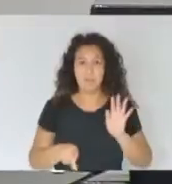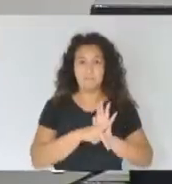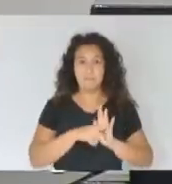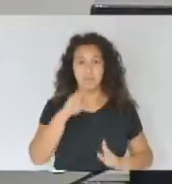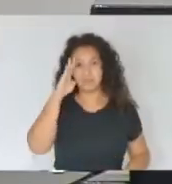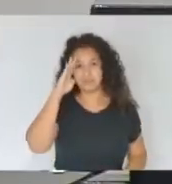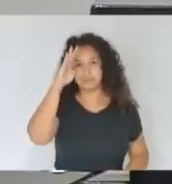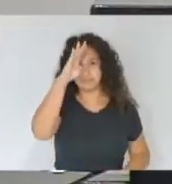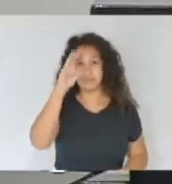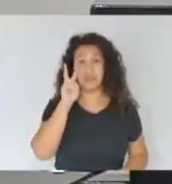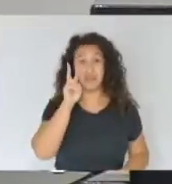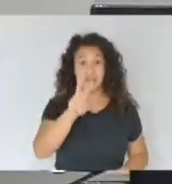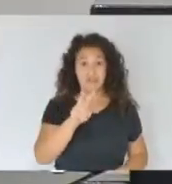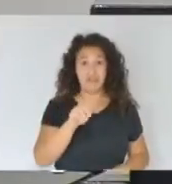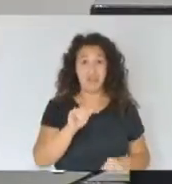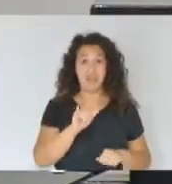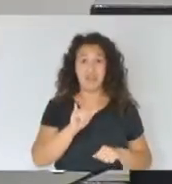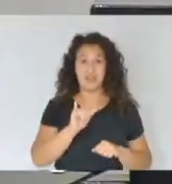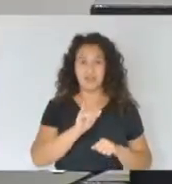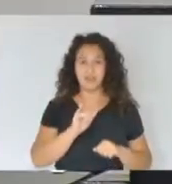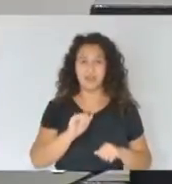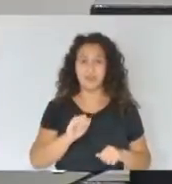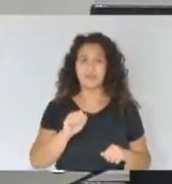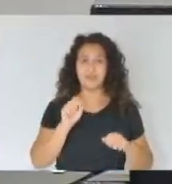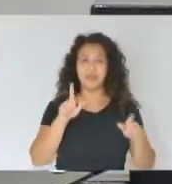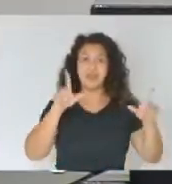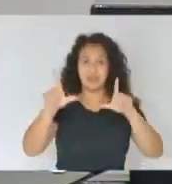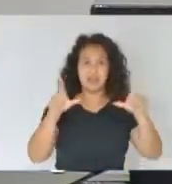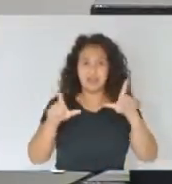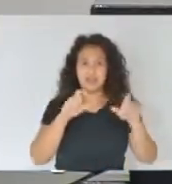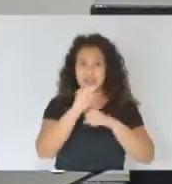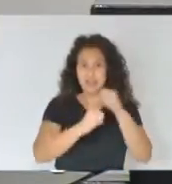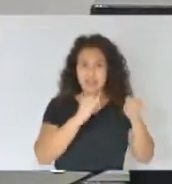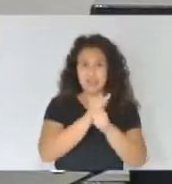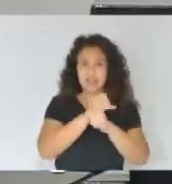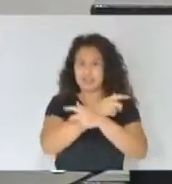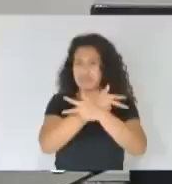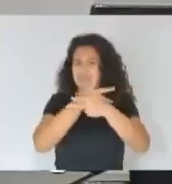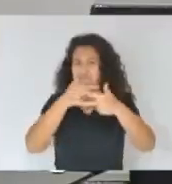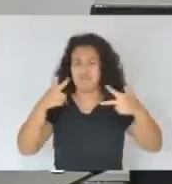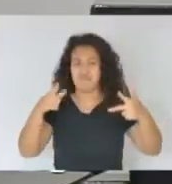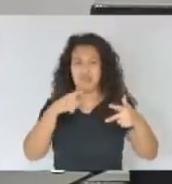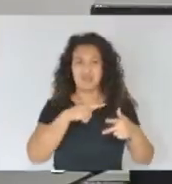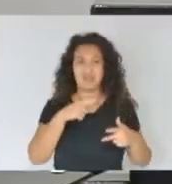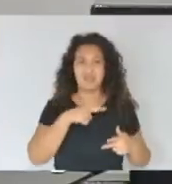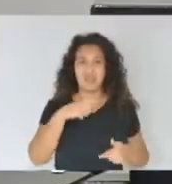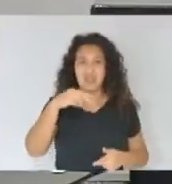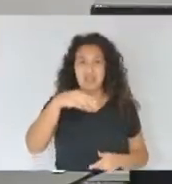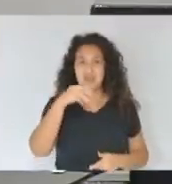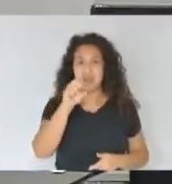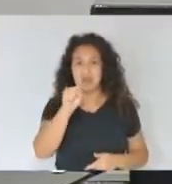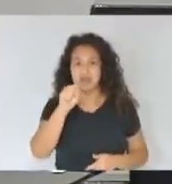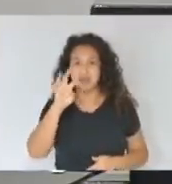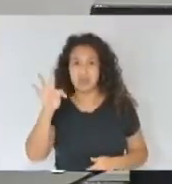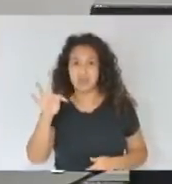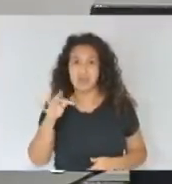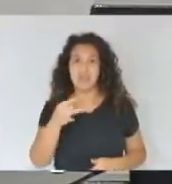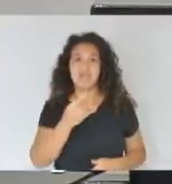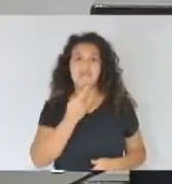YouTube com esse tema. Quantos vídeos MST vermelhinhos por aí